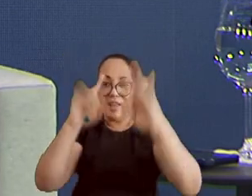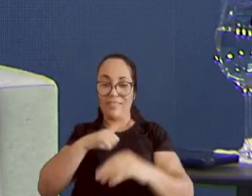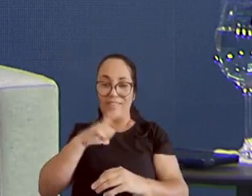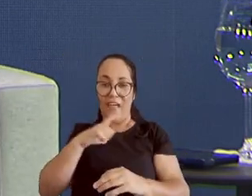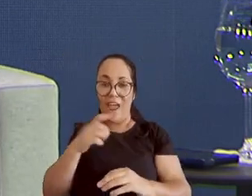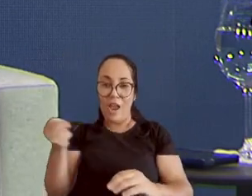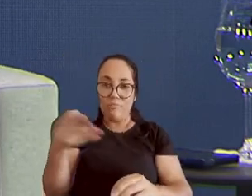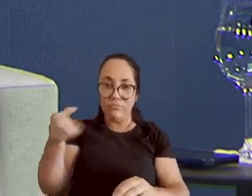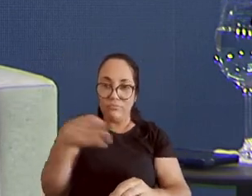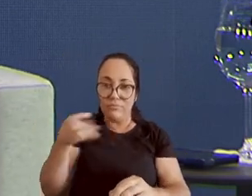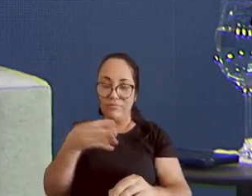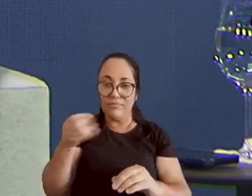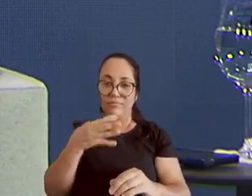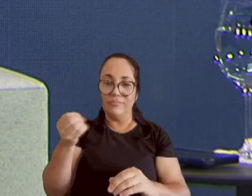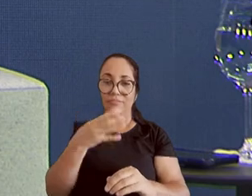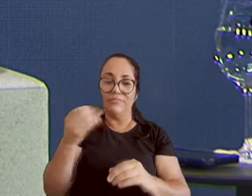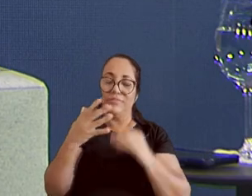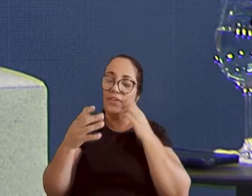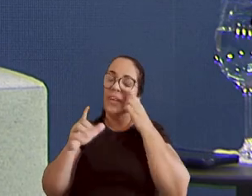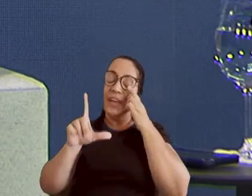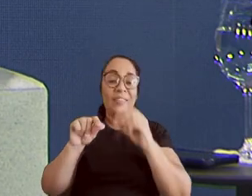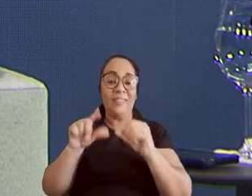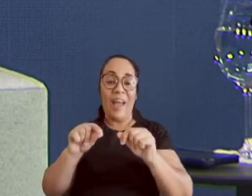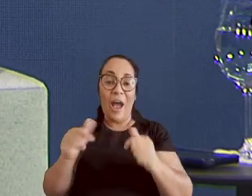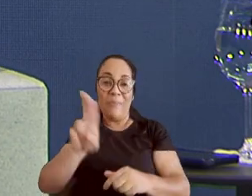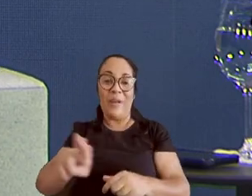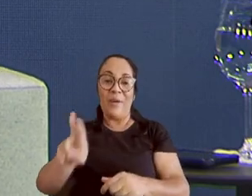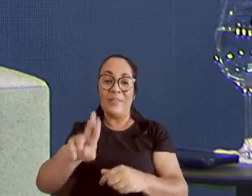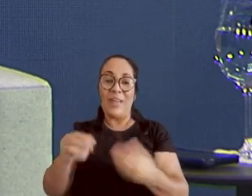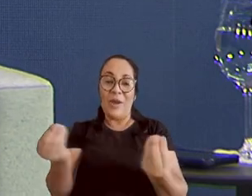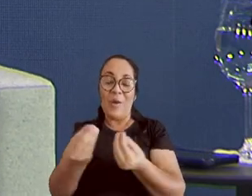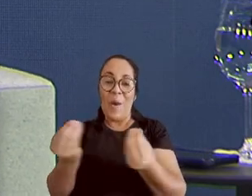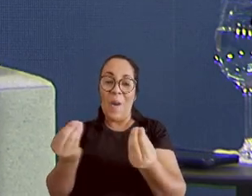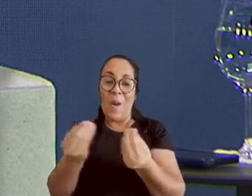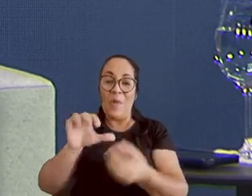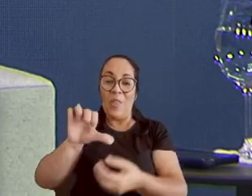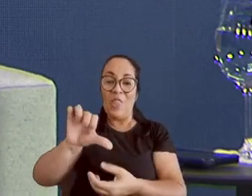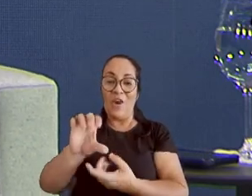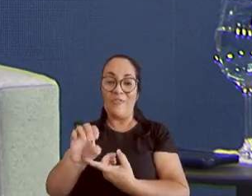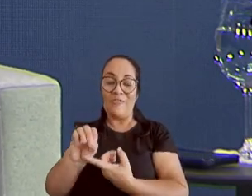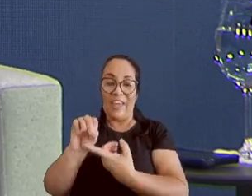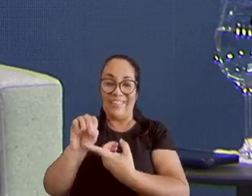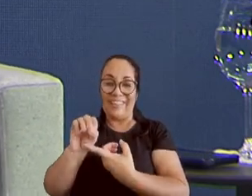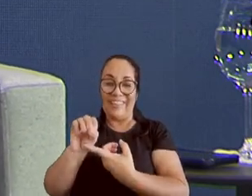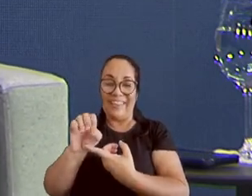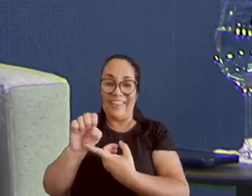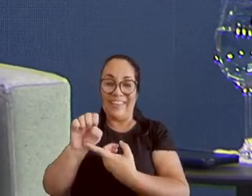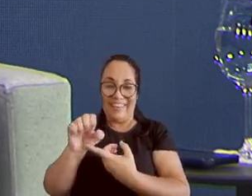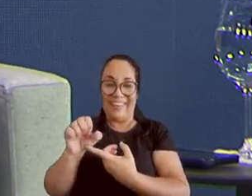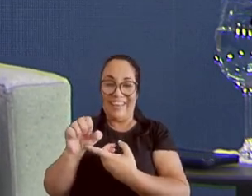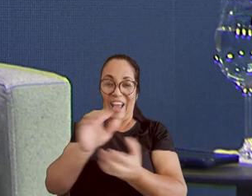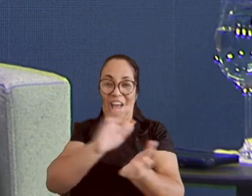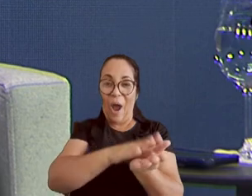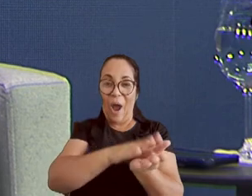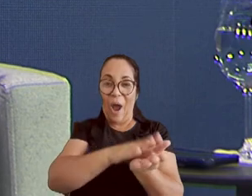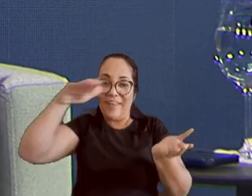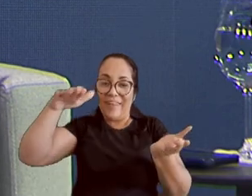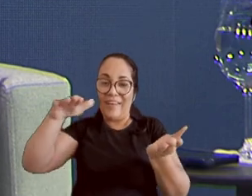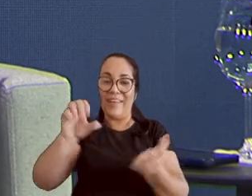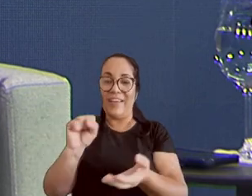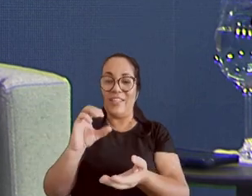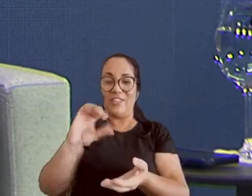à disposição passar para 80 sacos para 90 sacas por hectare e assim por diante e Isso inclui